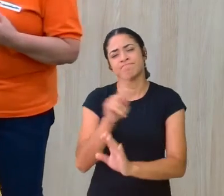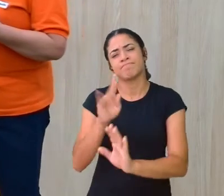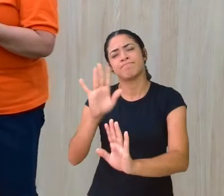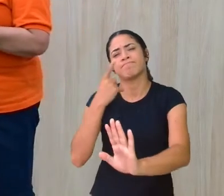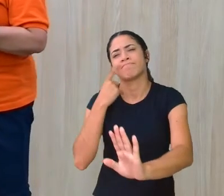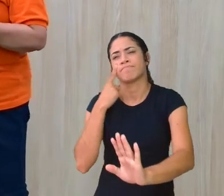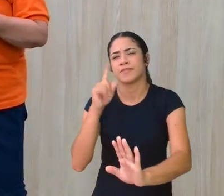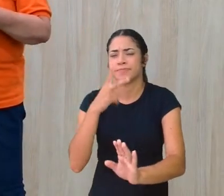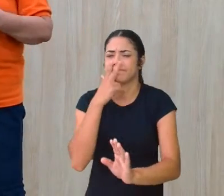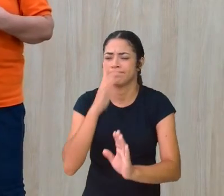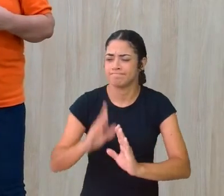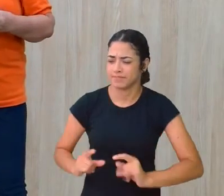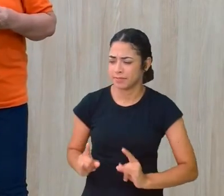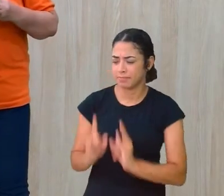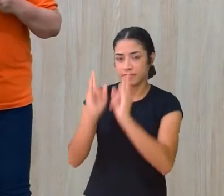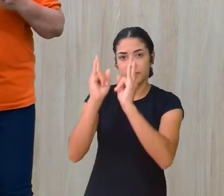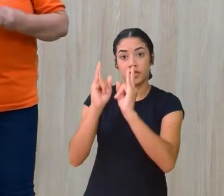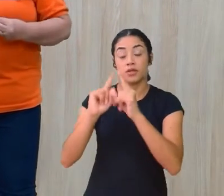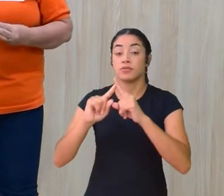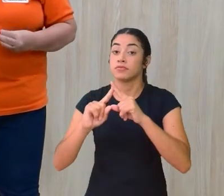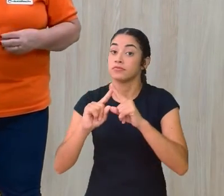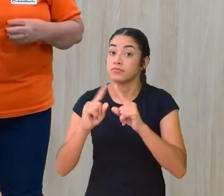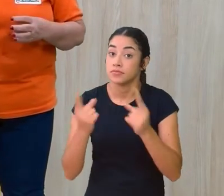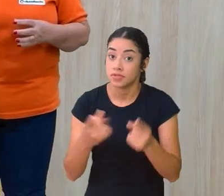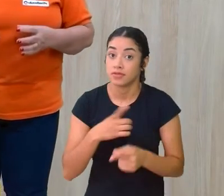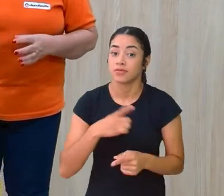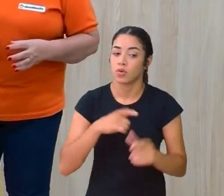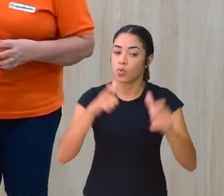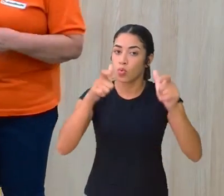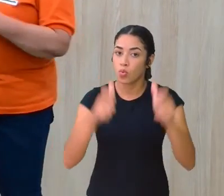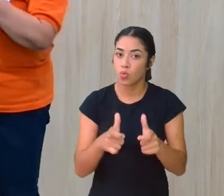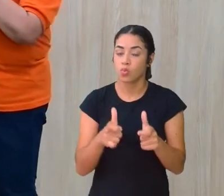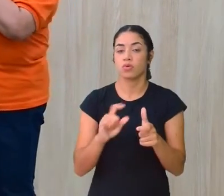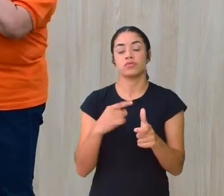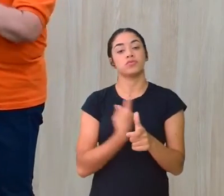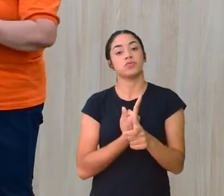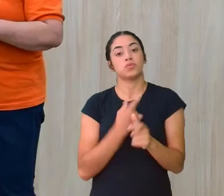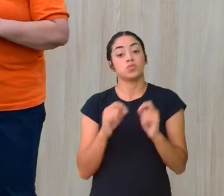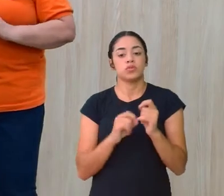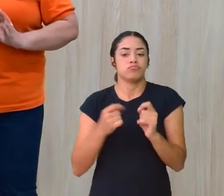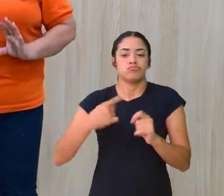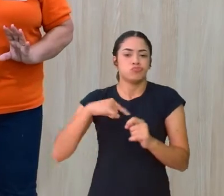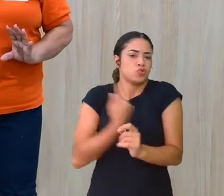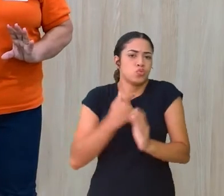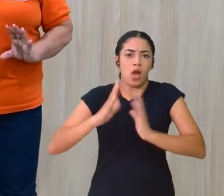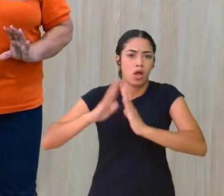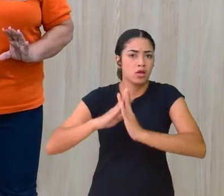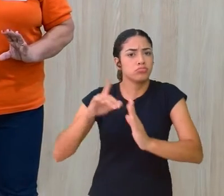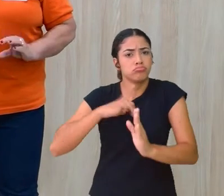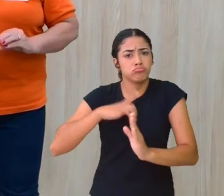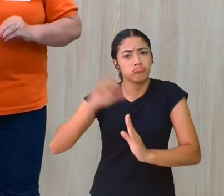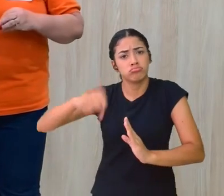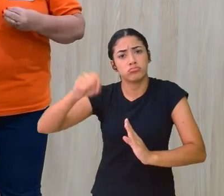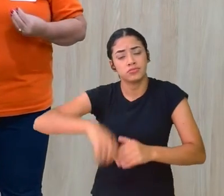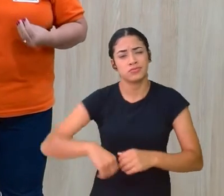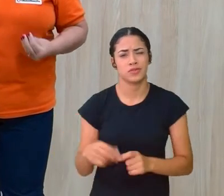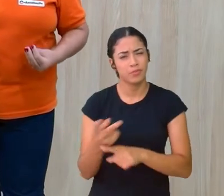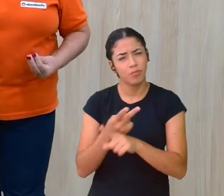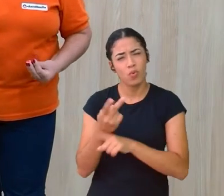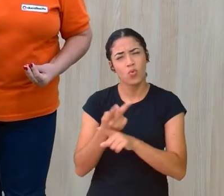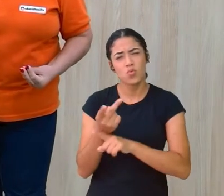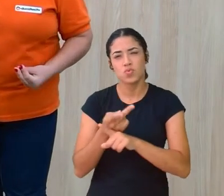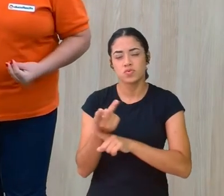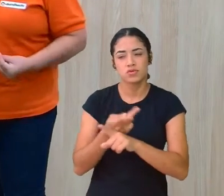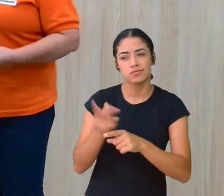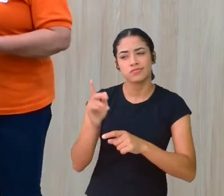questão de um prédio, pois é, mas existem também locais que a gente pode, na nossa casa, ter, né? Procura saber aí